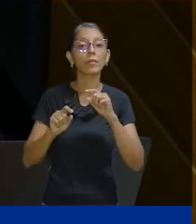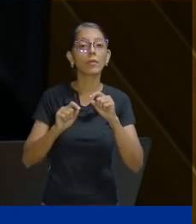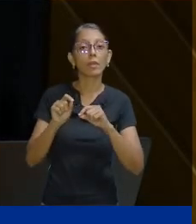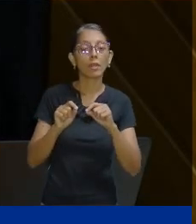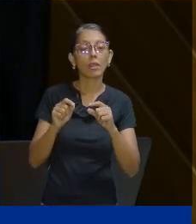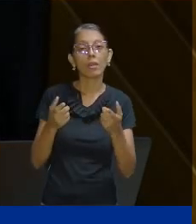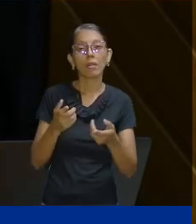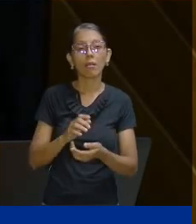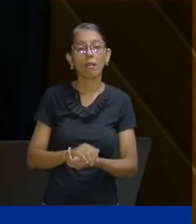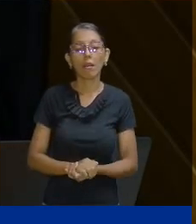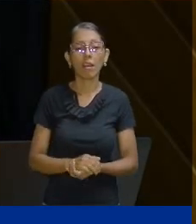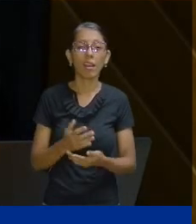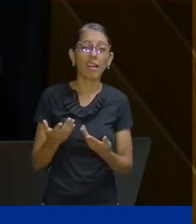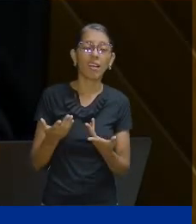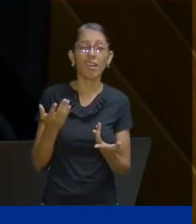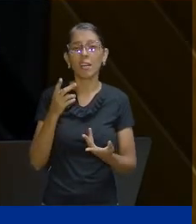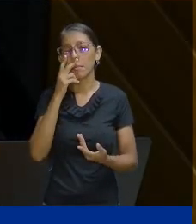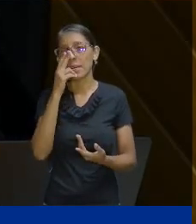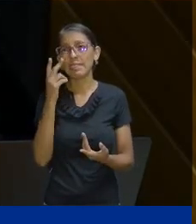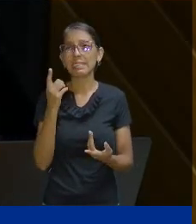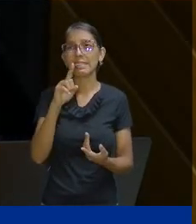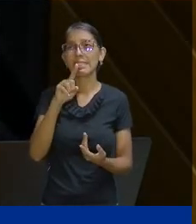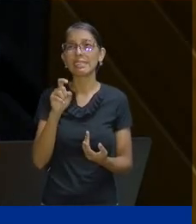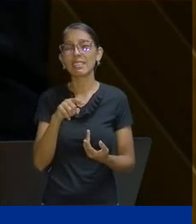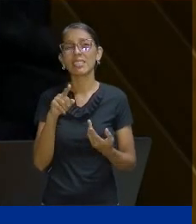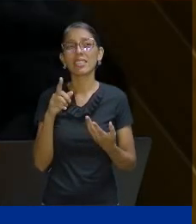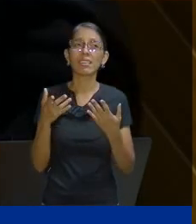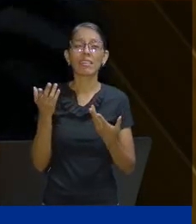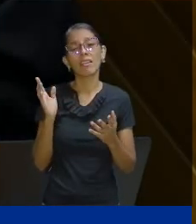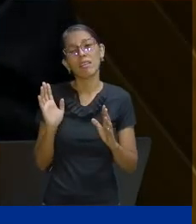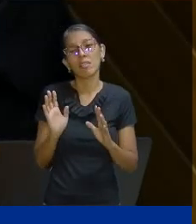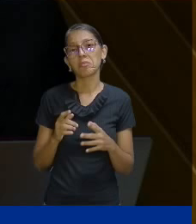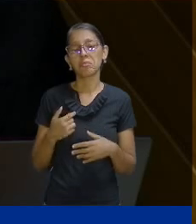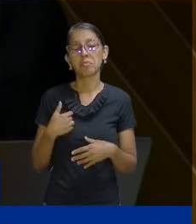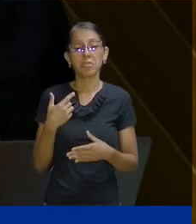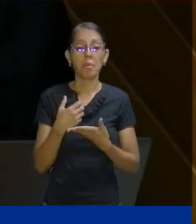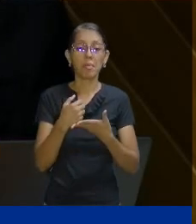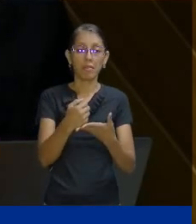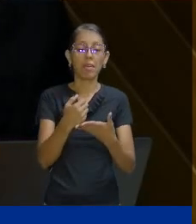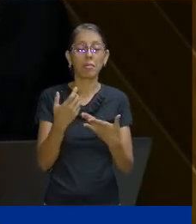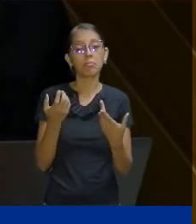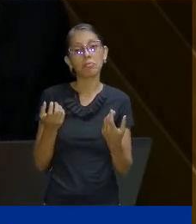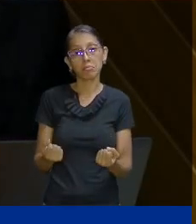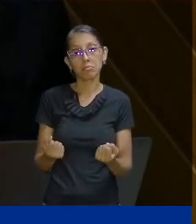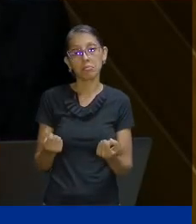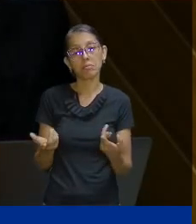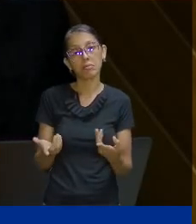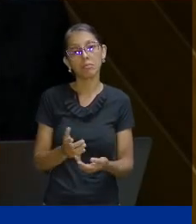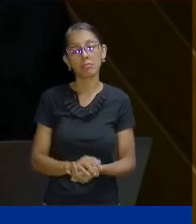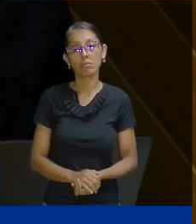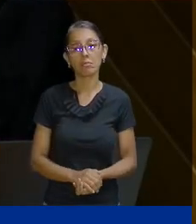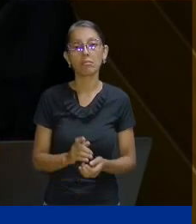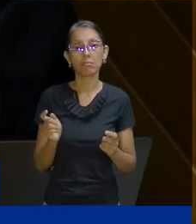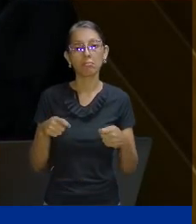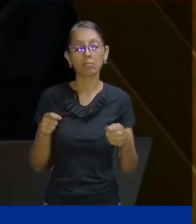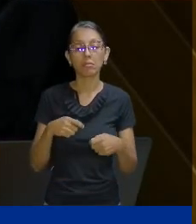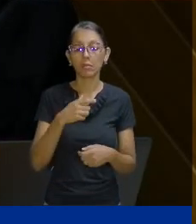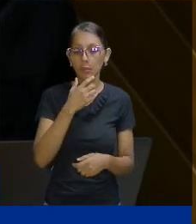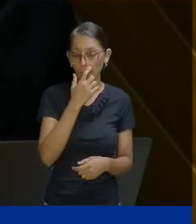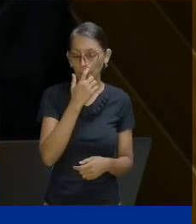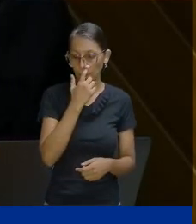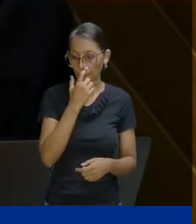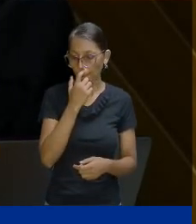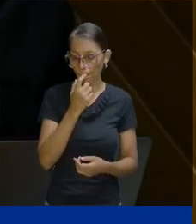firmeza de caráter, vão aceitar esses favores. Então, eu entendo que está bem comprovado e com esses